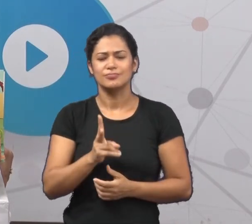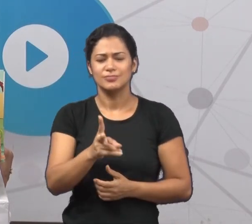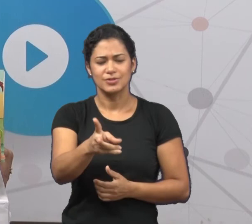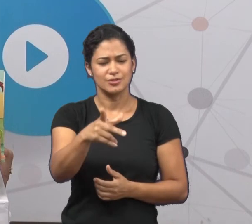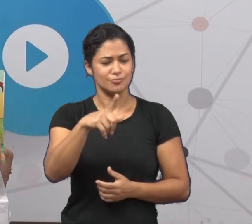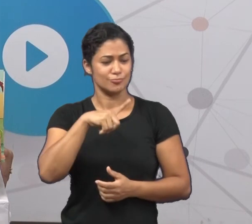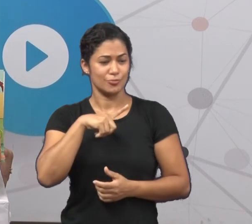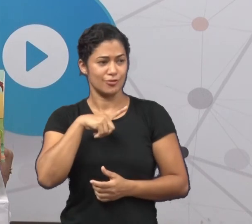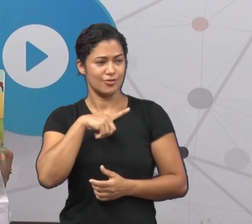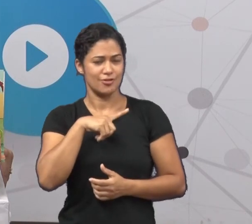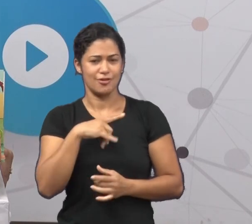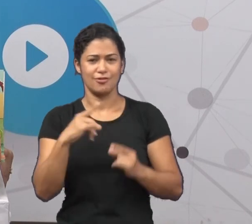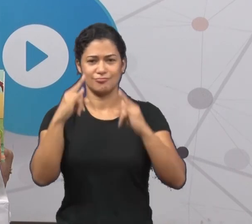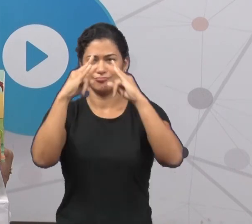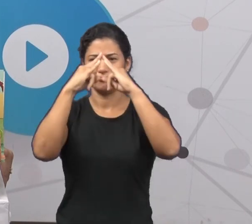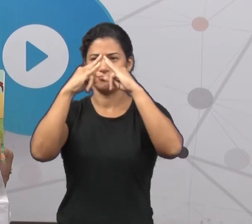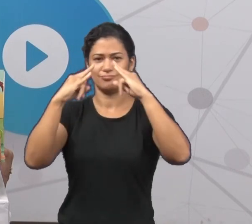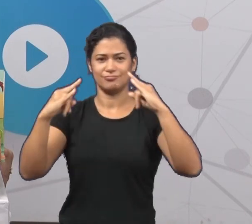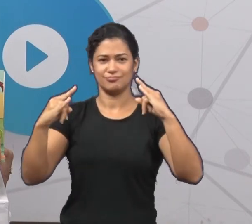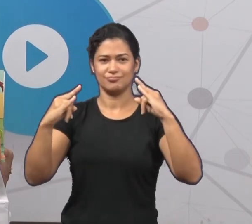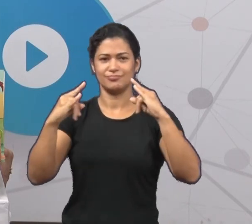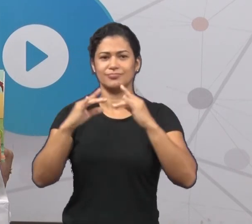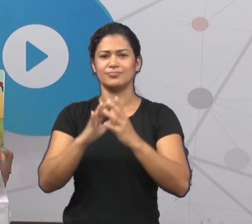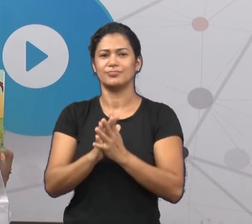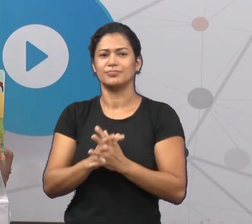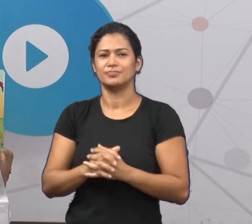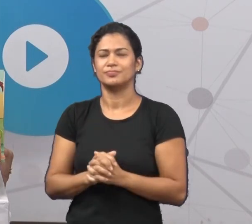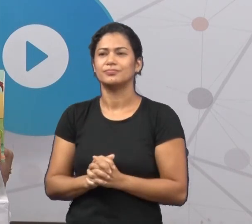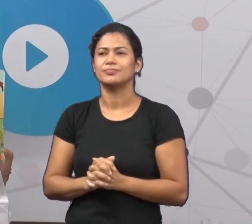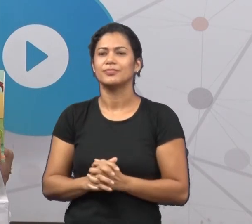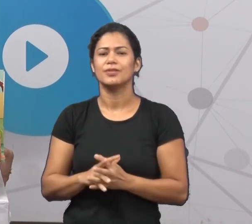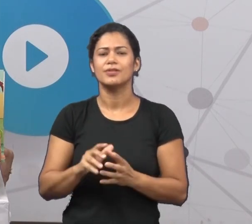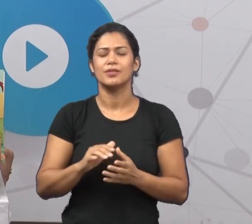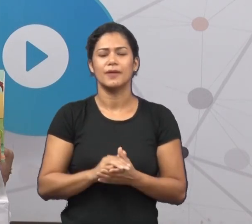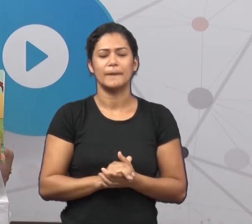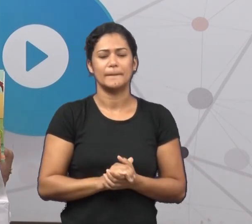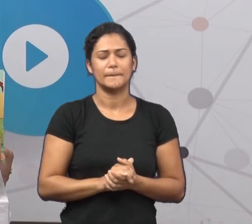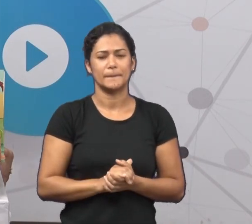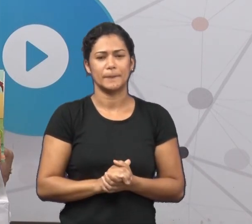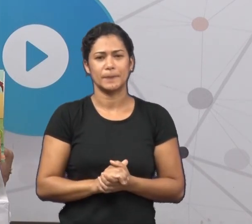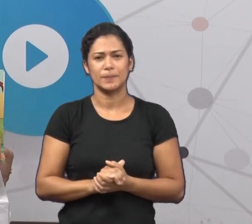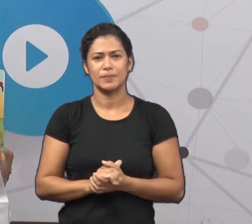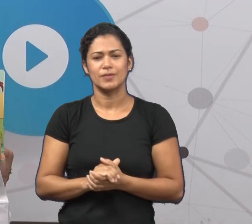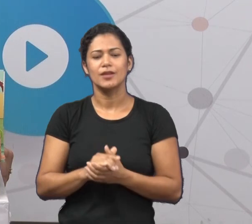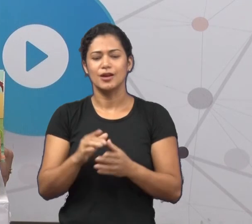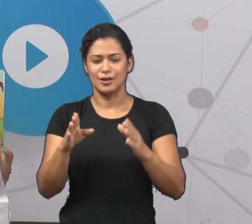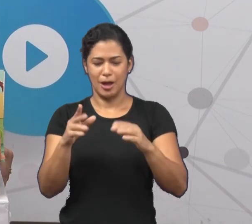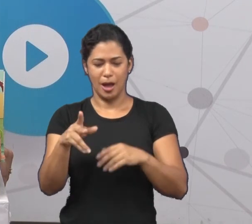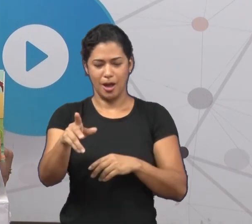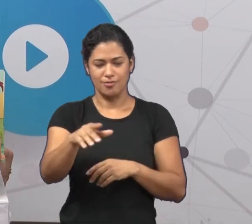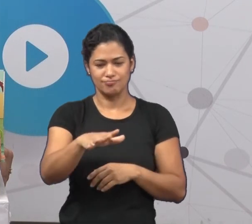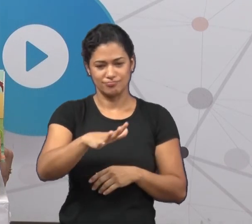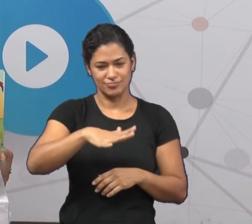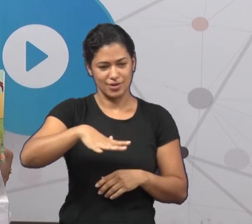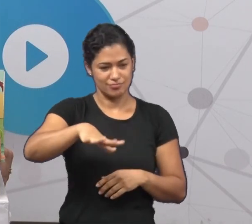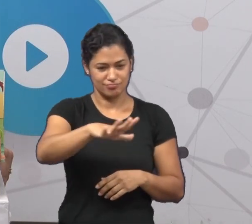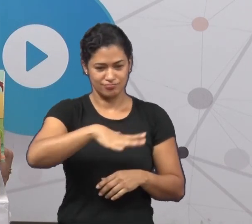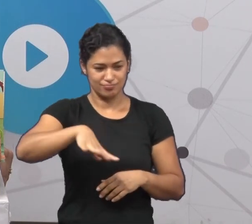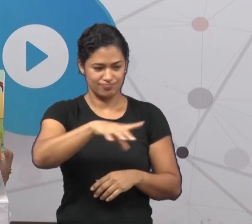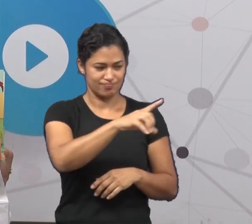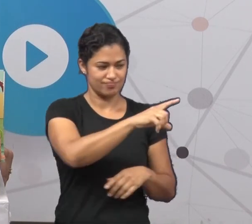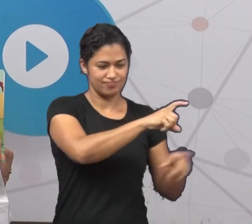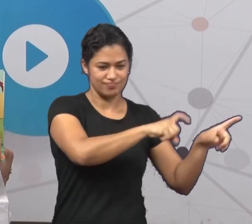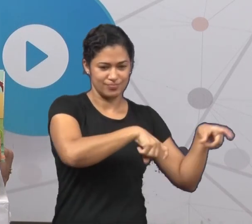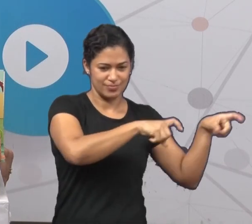tem um circo. De vez em quando chega um circo na cidade. Pessoas da zona rural podem visitar